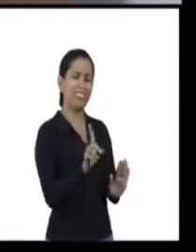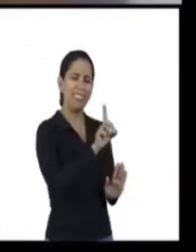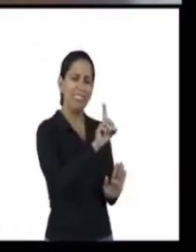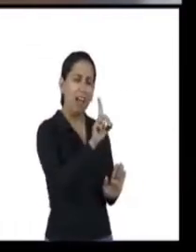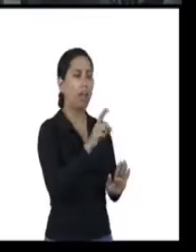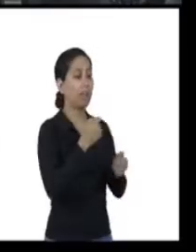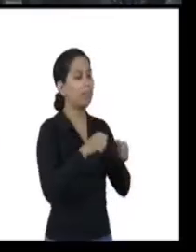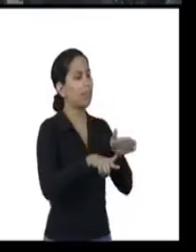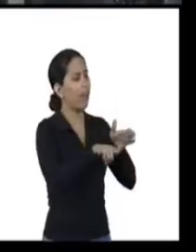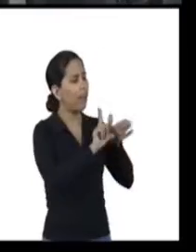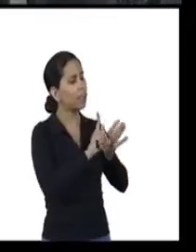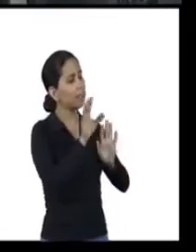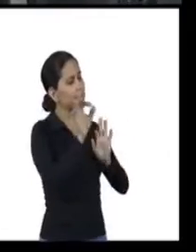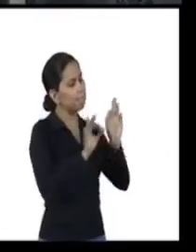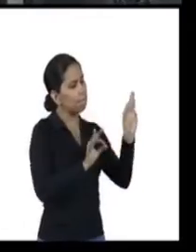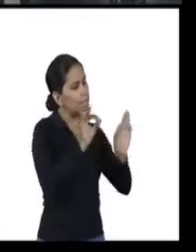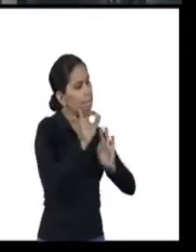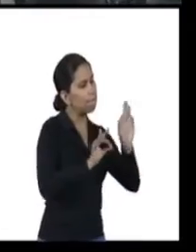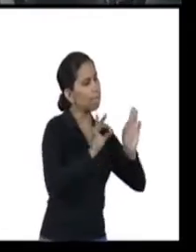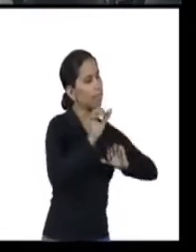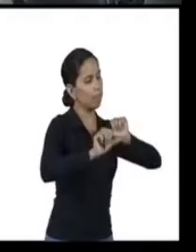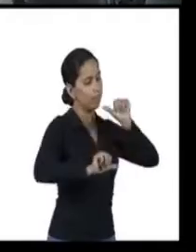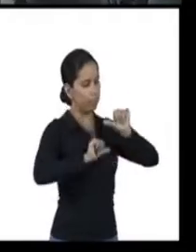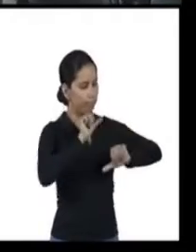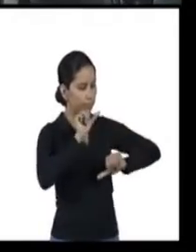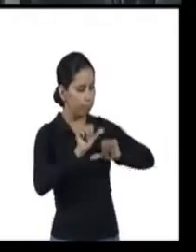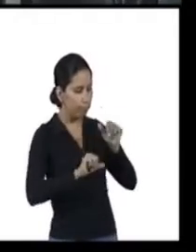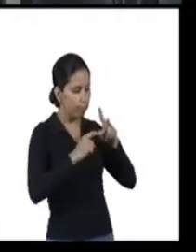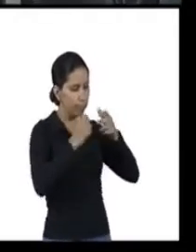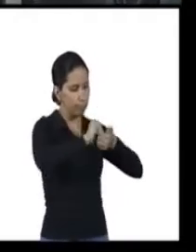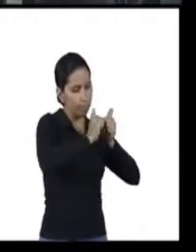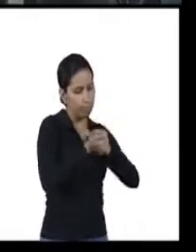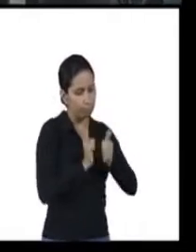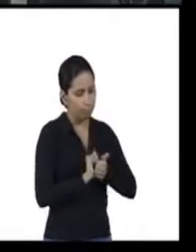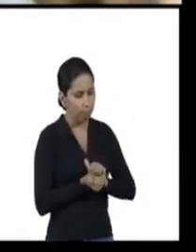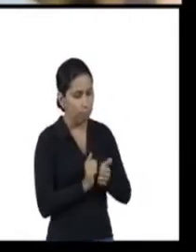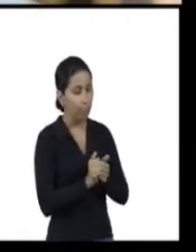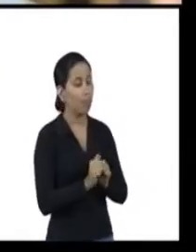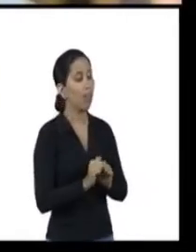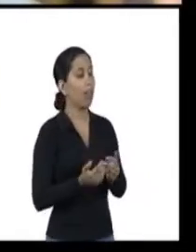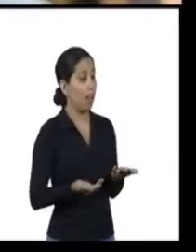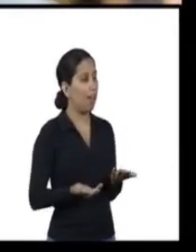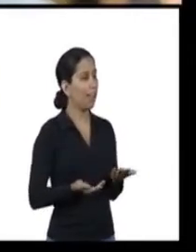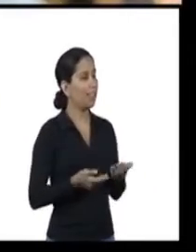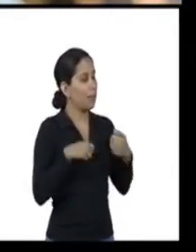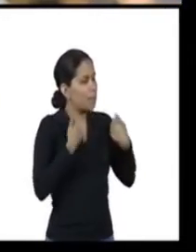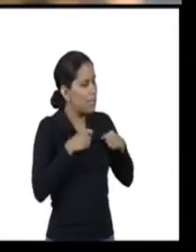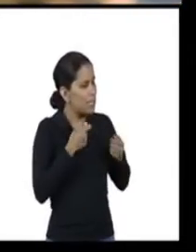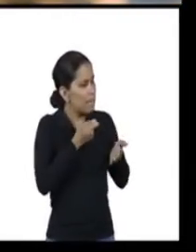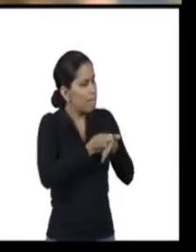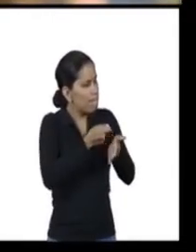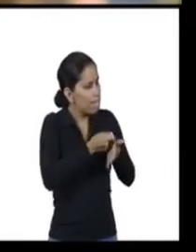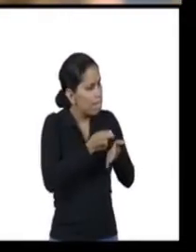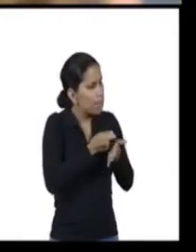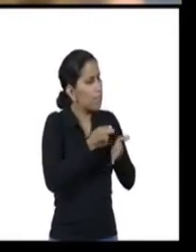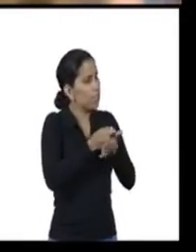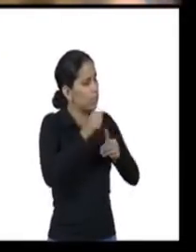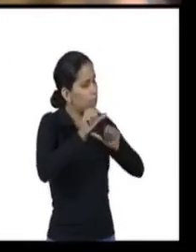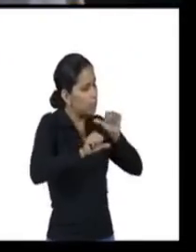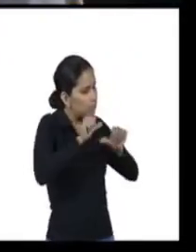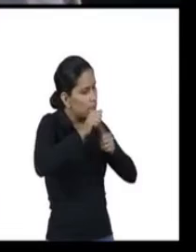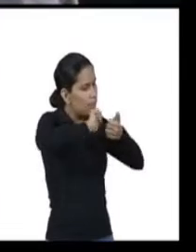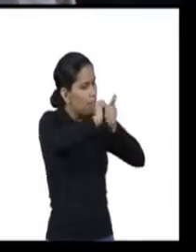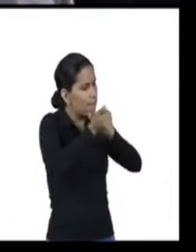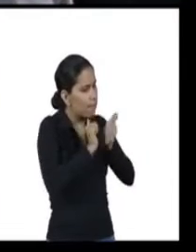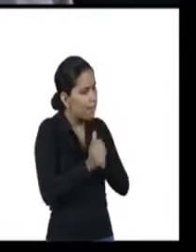você está fazendo. Mas é isso mesmo, essa insistência, essa divulgação, essa fala no dia a dia que a gente vai